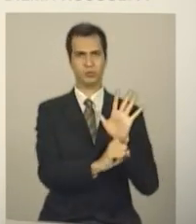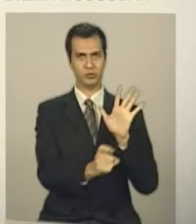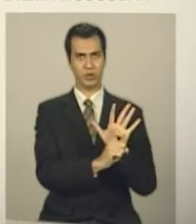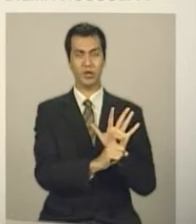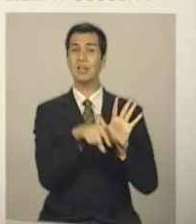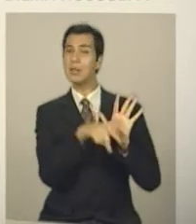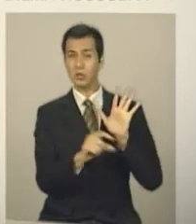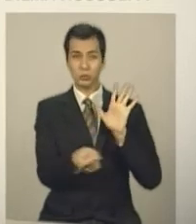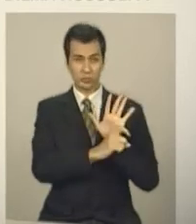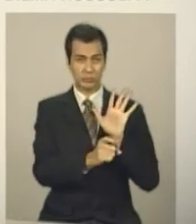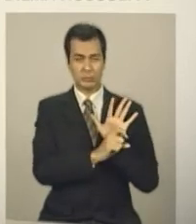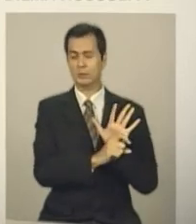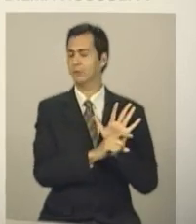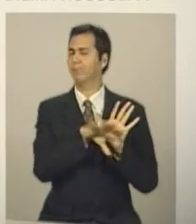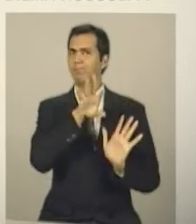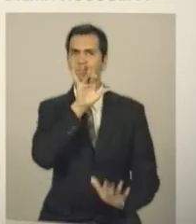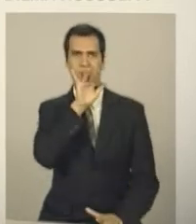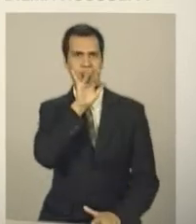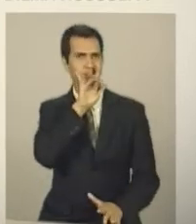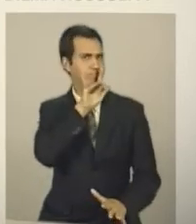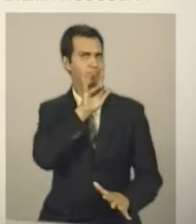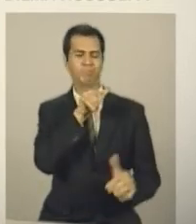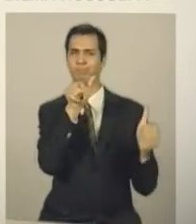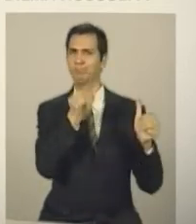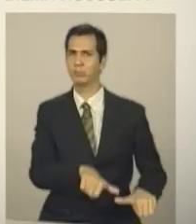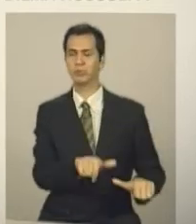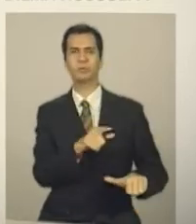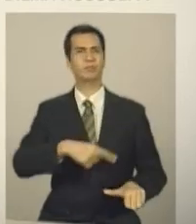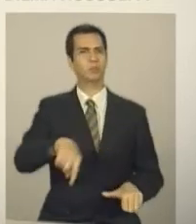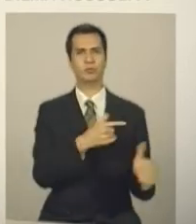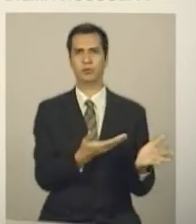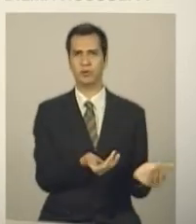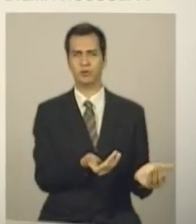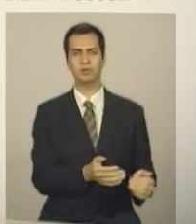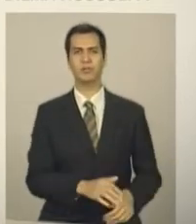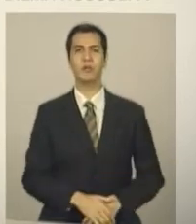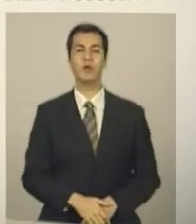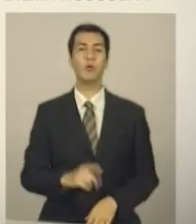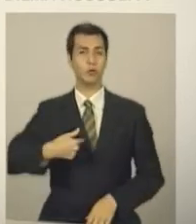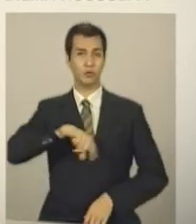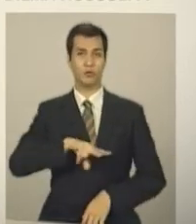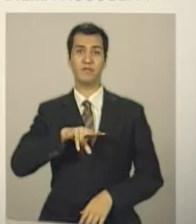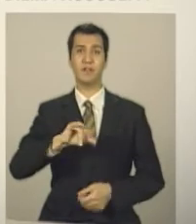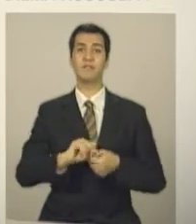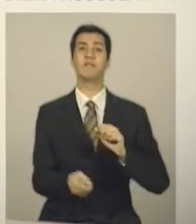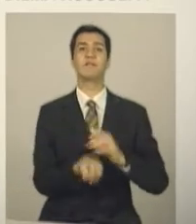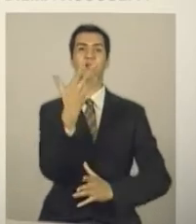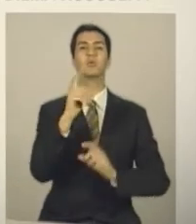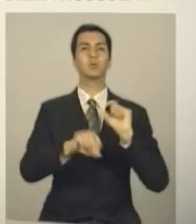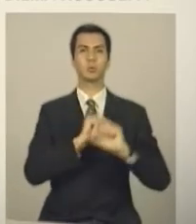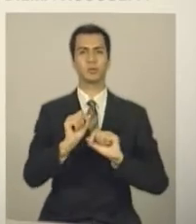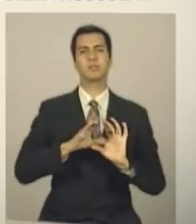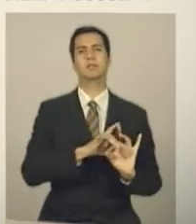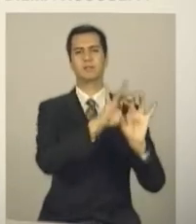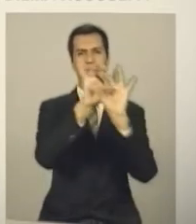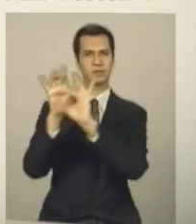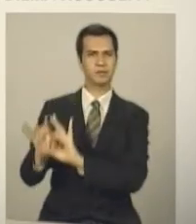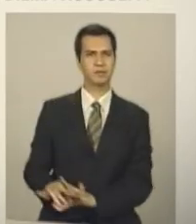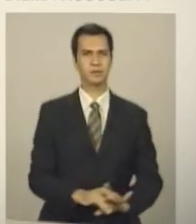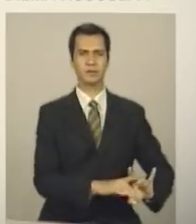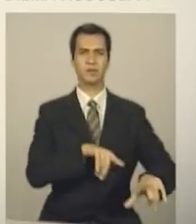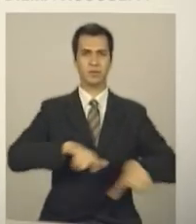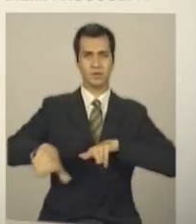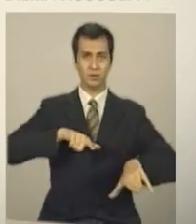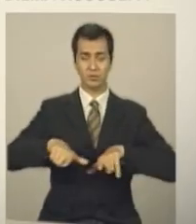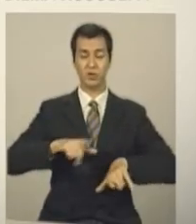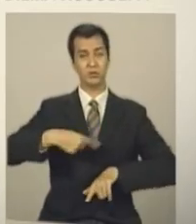a vida de tantos jovens e de suas famílias vamos criá-lo sendo uma rede integrada de serviços e de ações